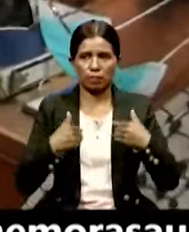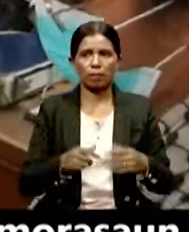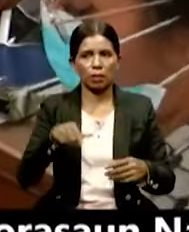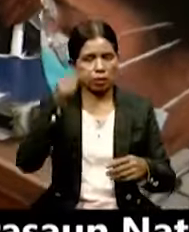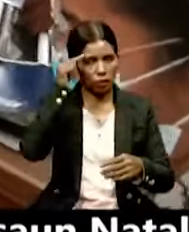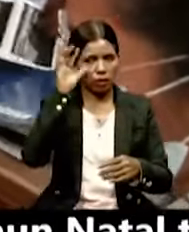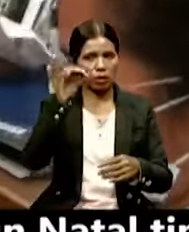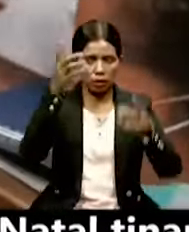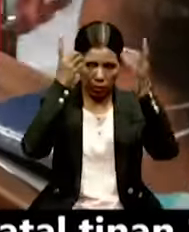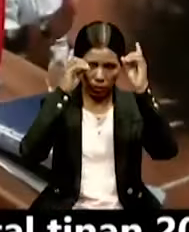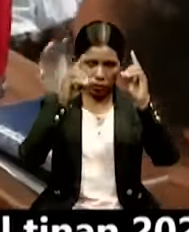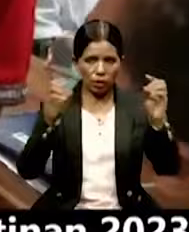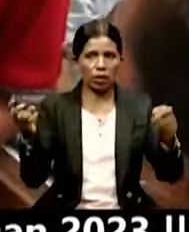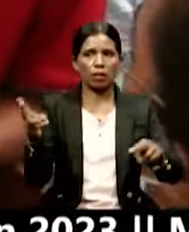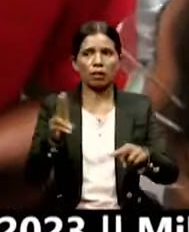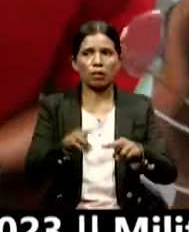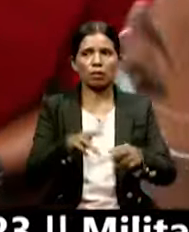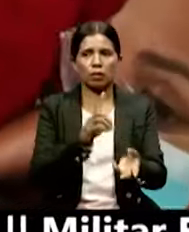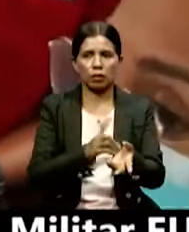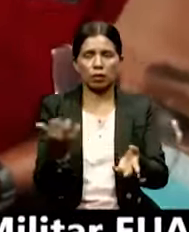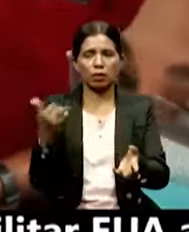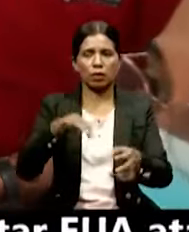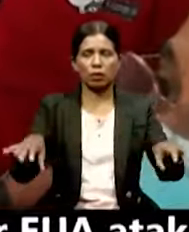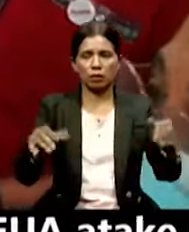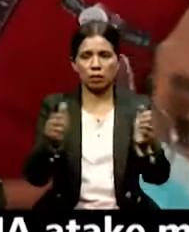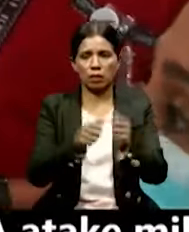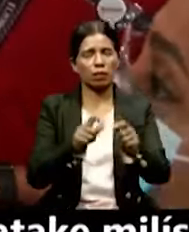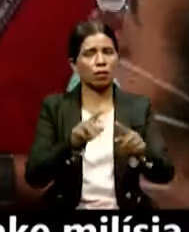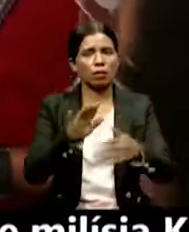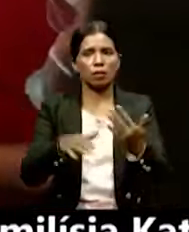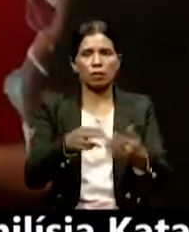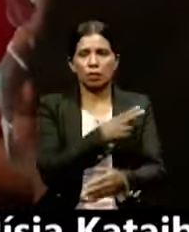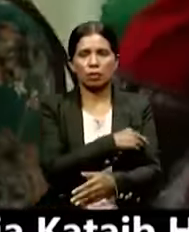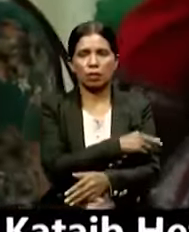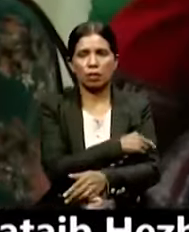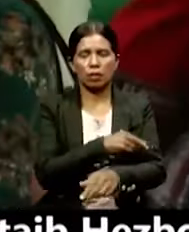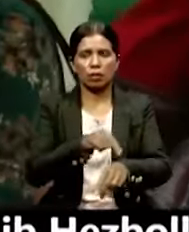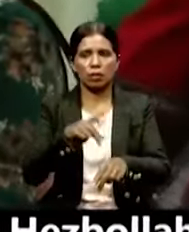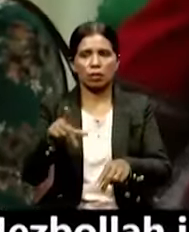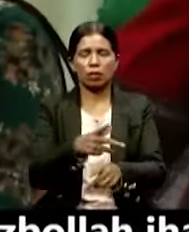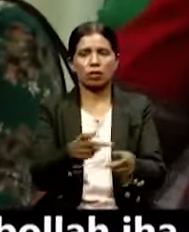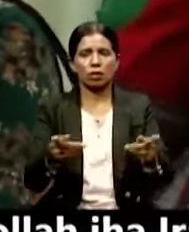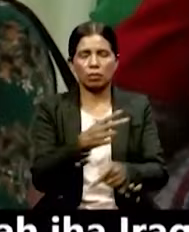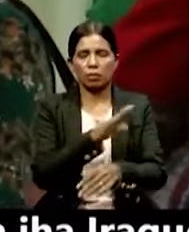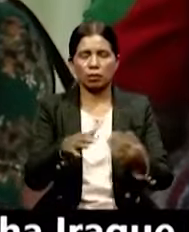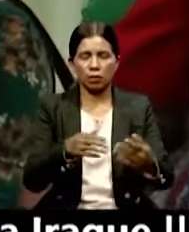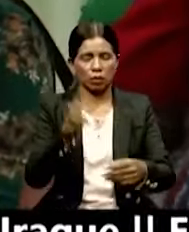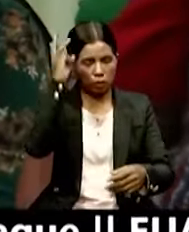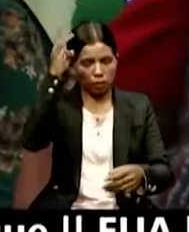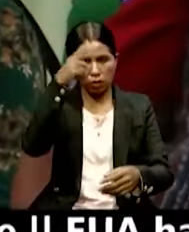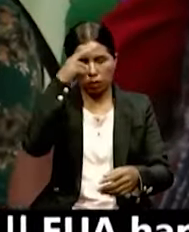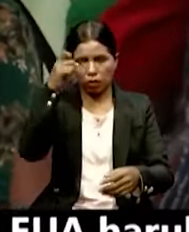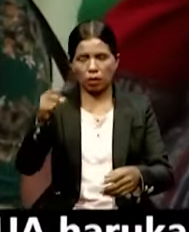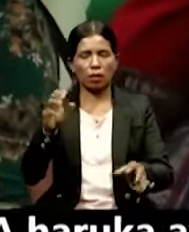da CIA decide la estende pessoal saúde Cira ne contrato, maioria Hospital Nacional Centro no posto saúde Cira preocupa,